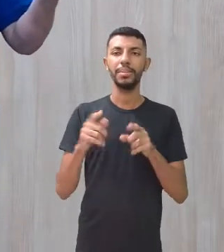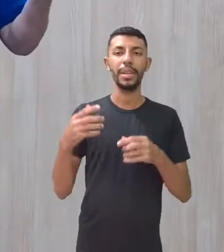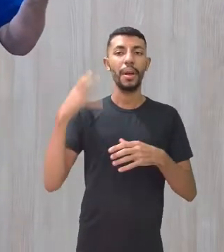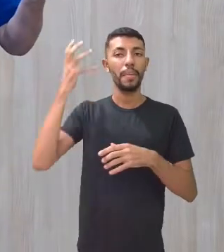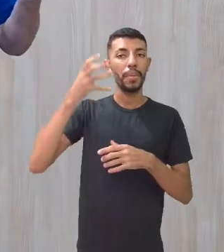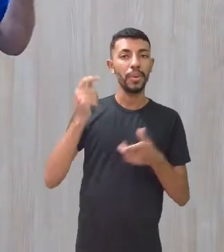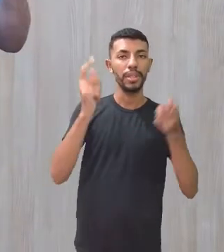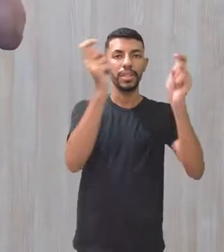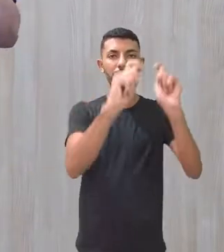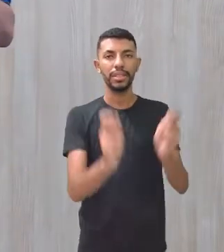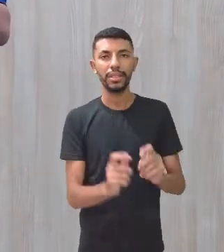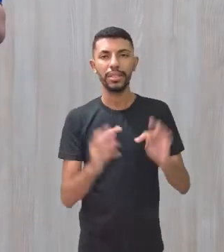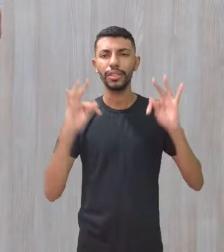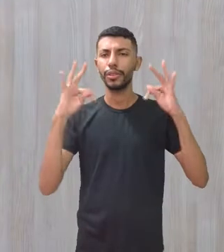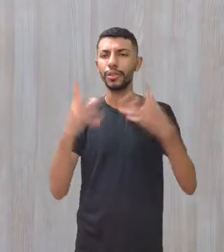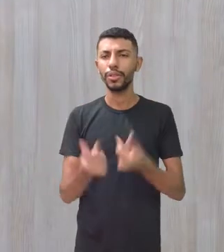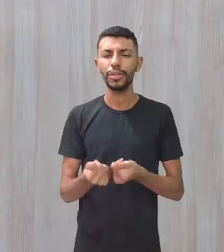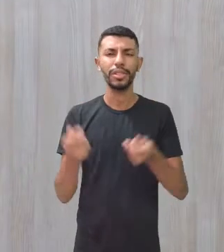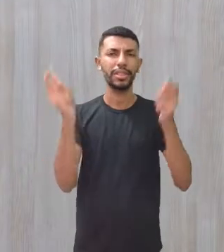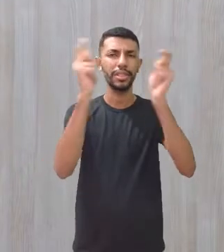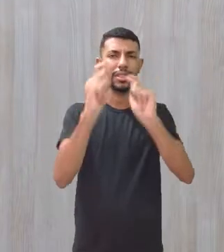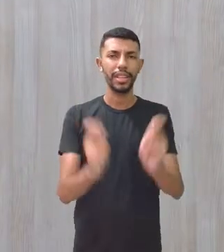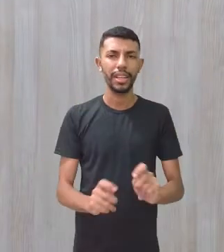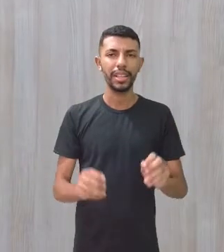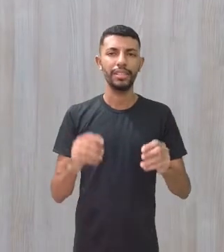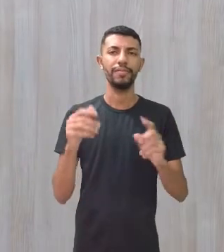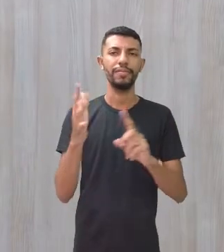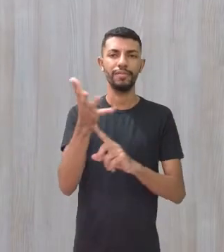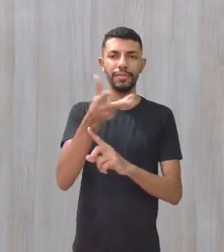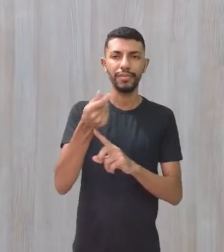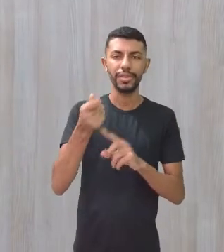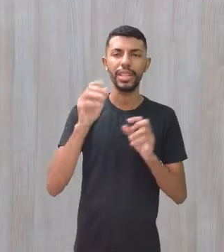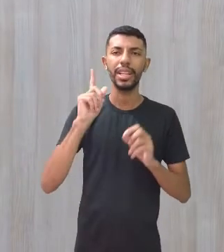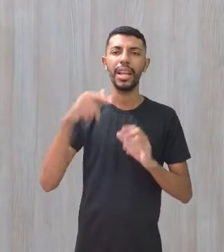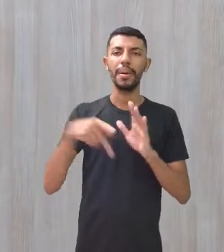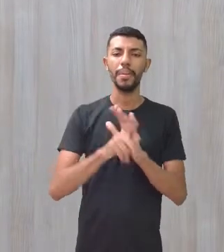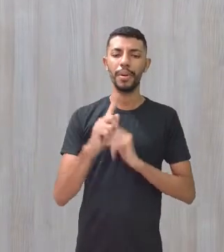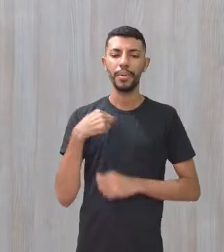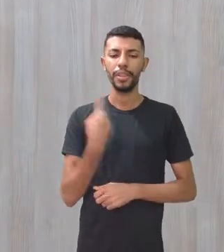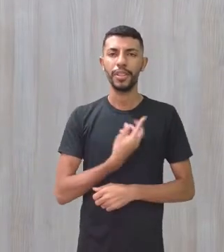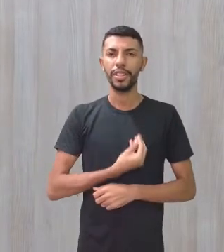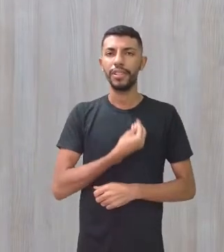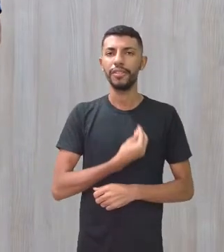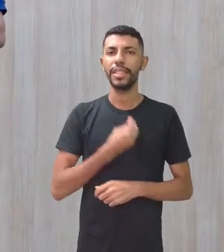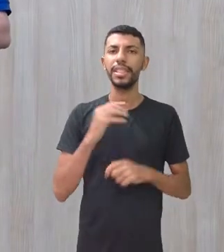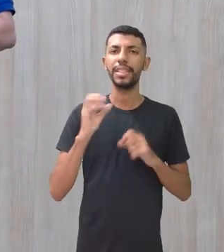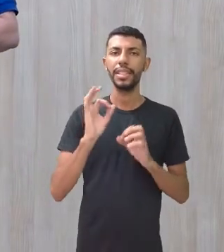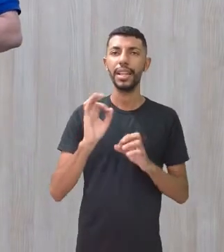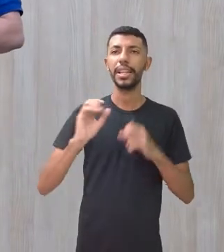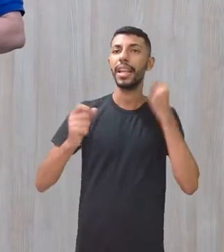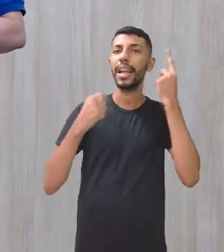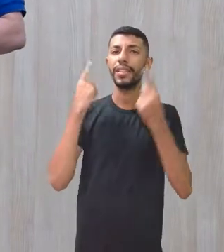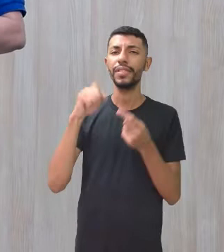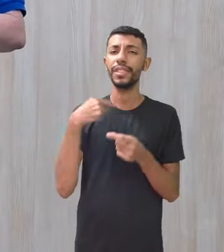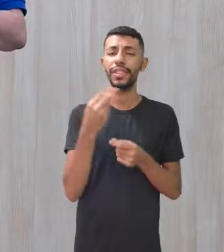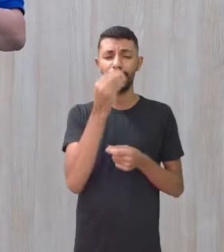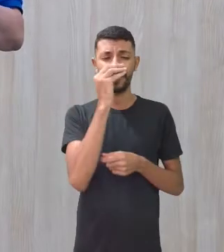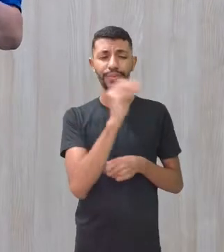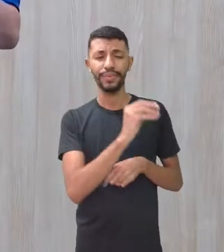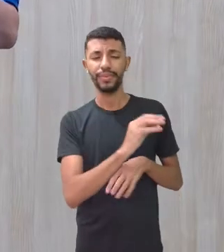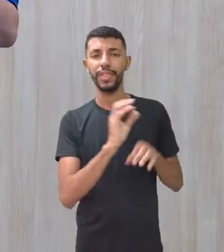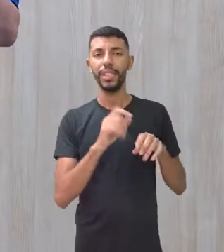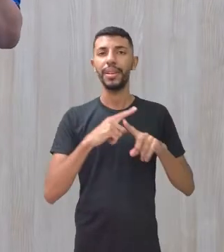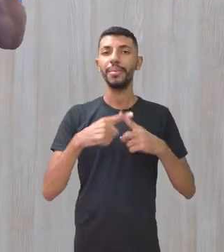arte, não só a música, mas todas as formas de arte, né, que estão presentes na nossa vida e que às vezes a gente não dá muito valor, né? Porque a